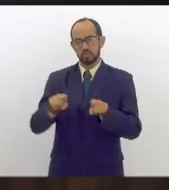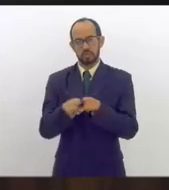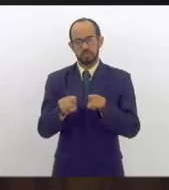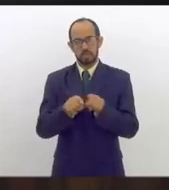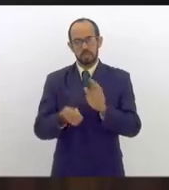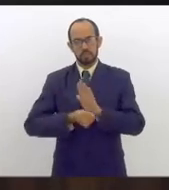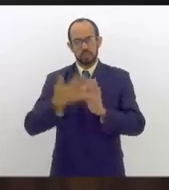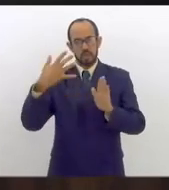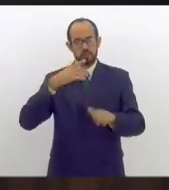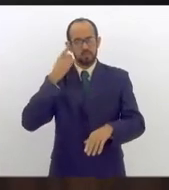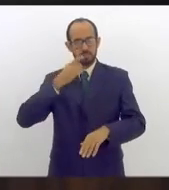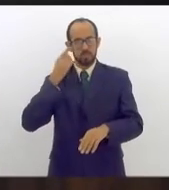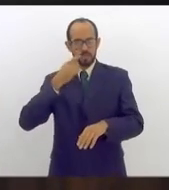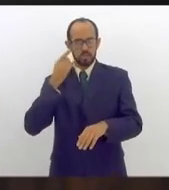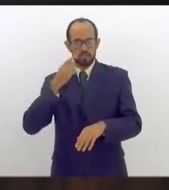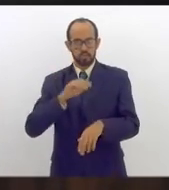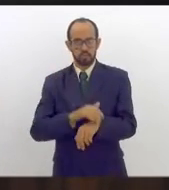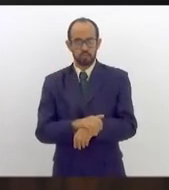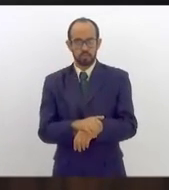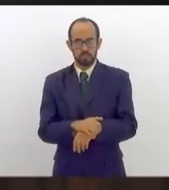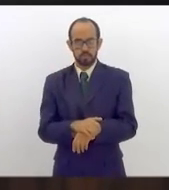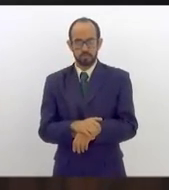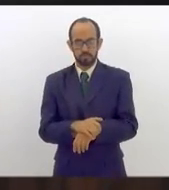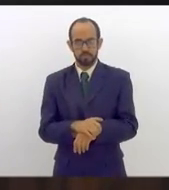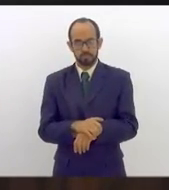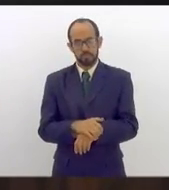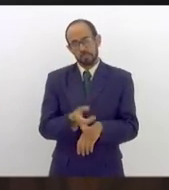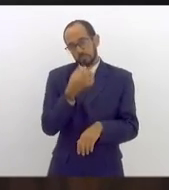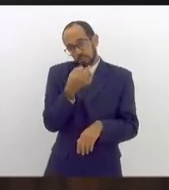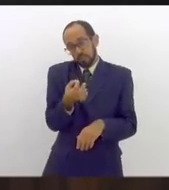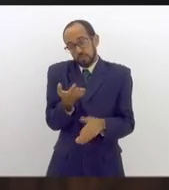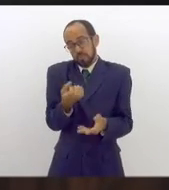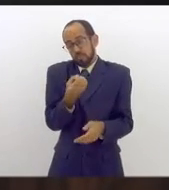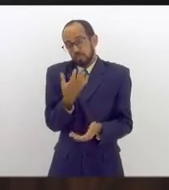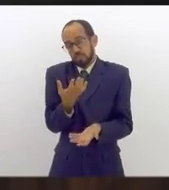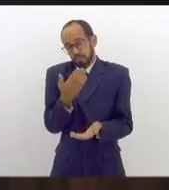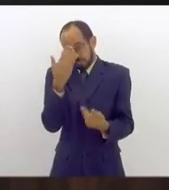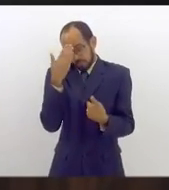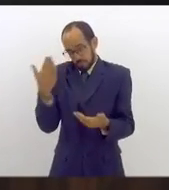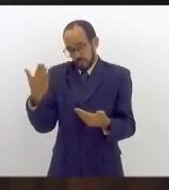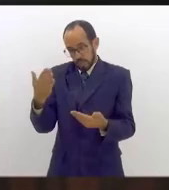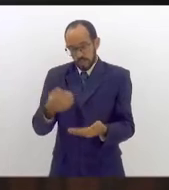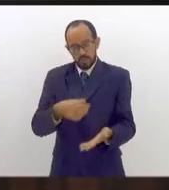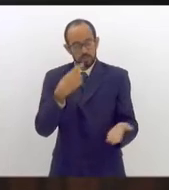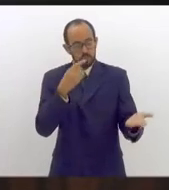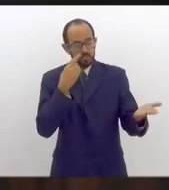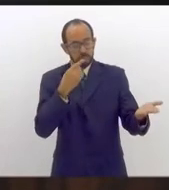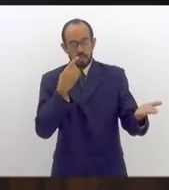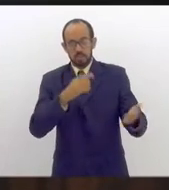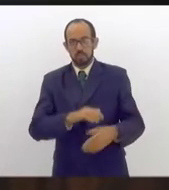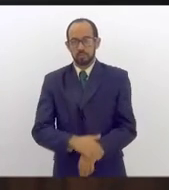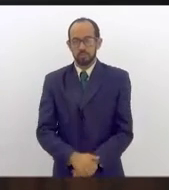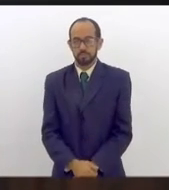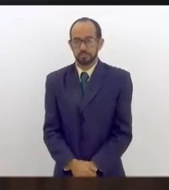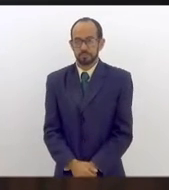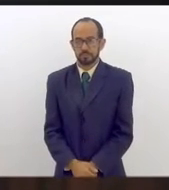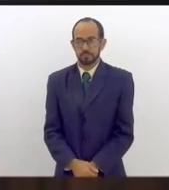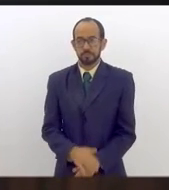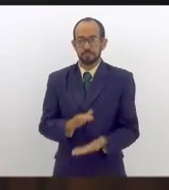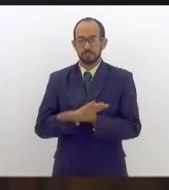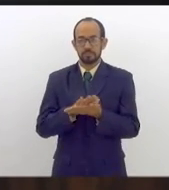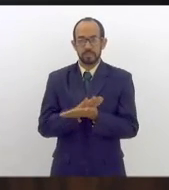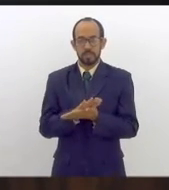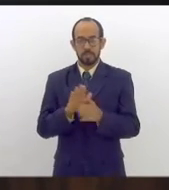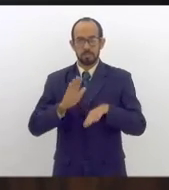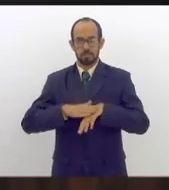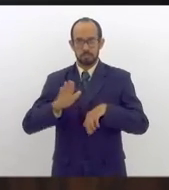deputados e deputadas. É uma boa sugestão. Obrigado aí, o deputado. Nada mais a